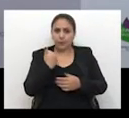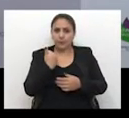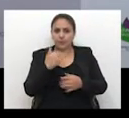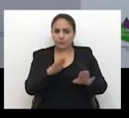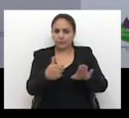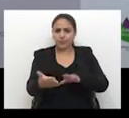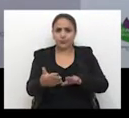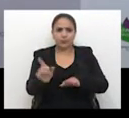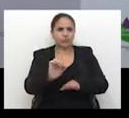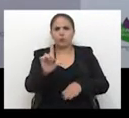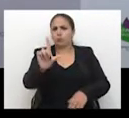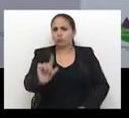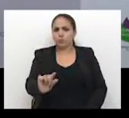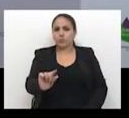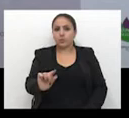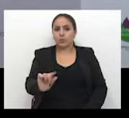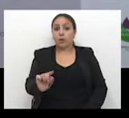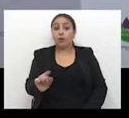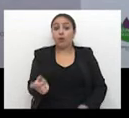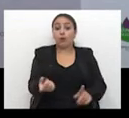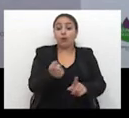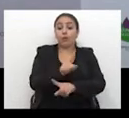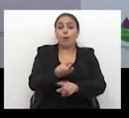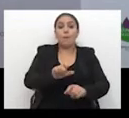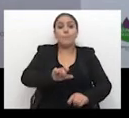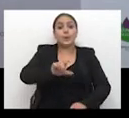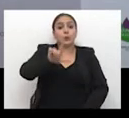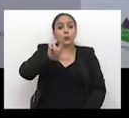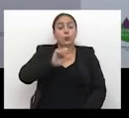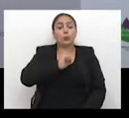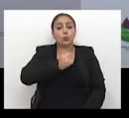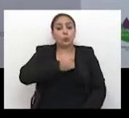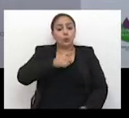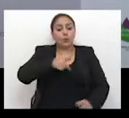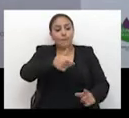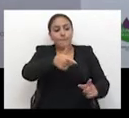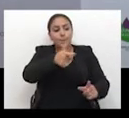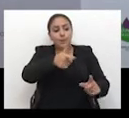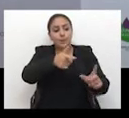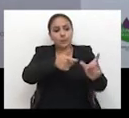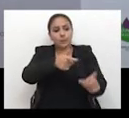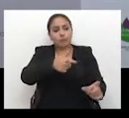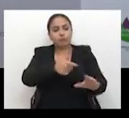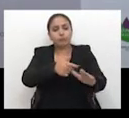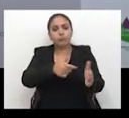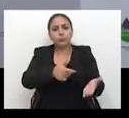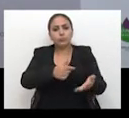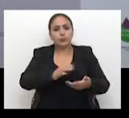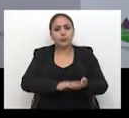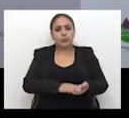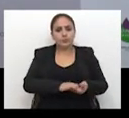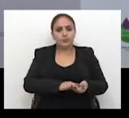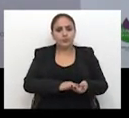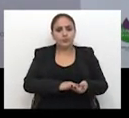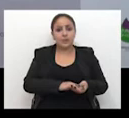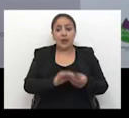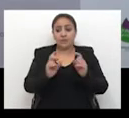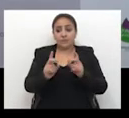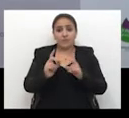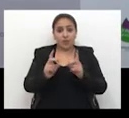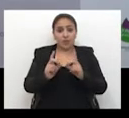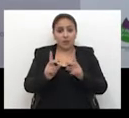diminuiu pelo contrário aumentou muito sendo que a comercialização legal e das armas de fogo diminuiu em até 90%